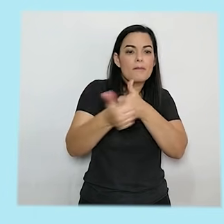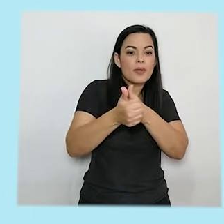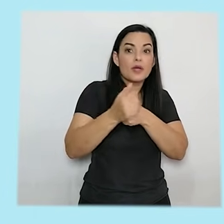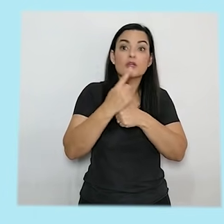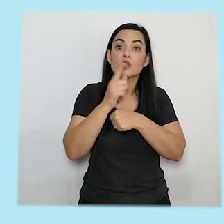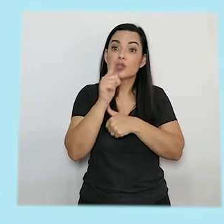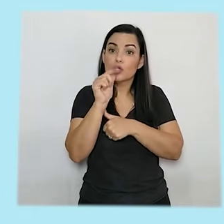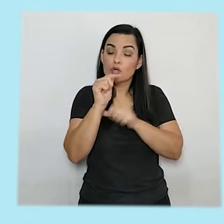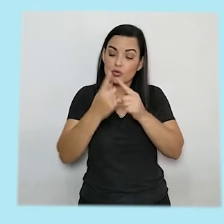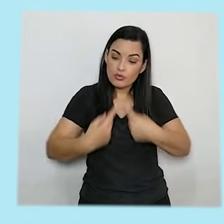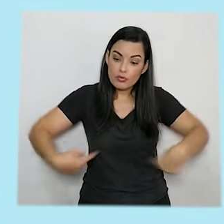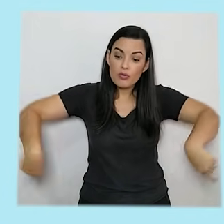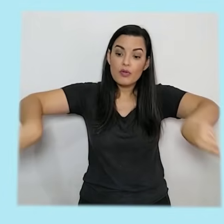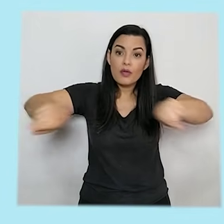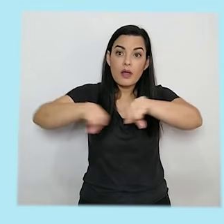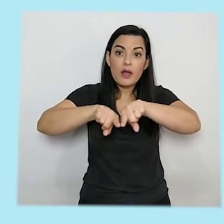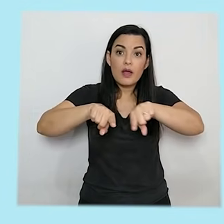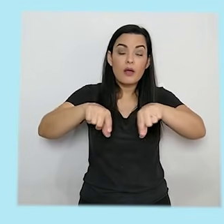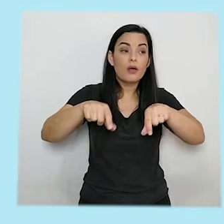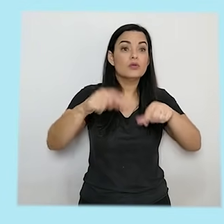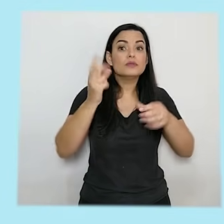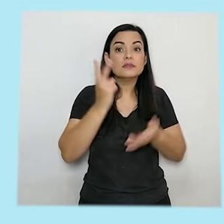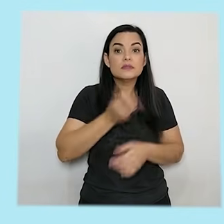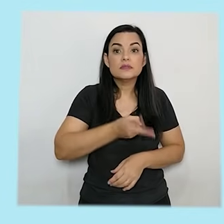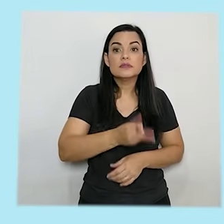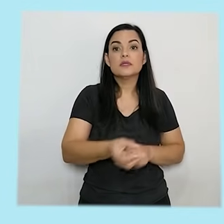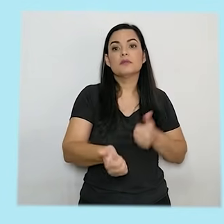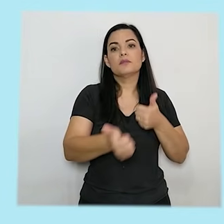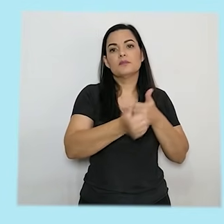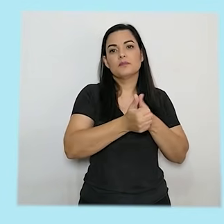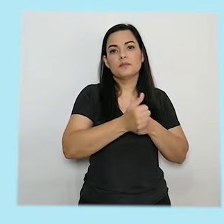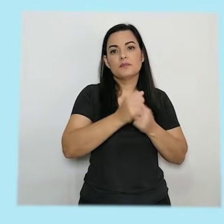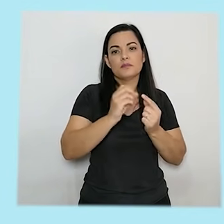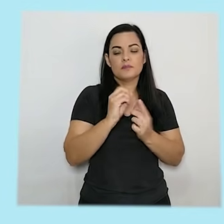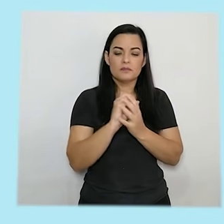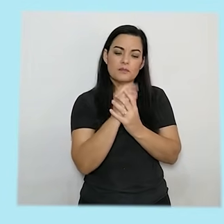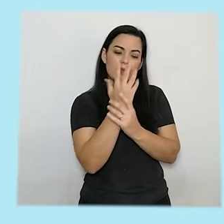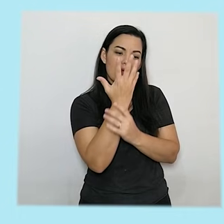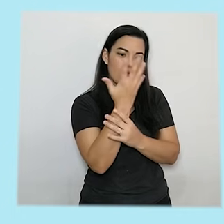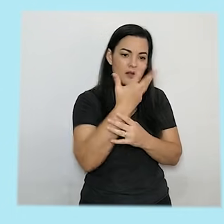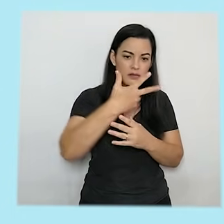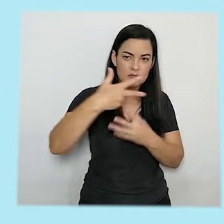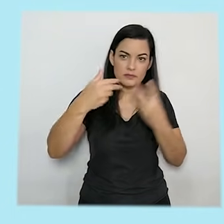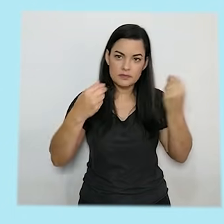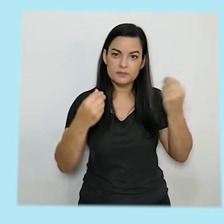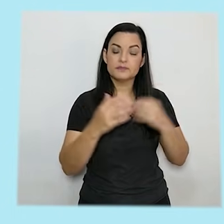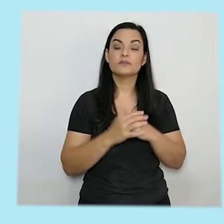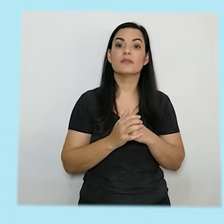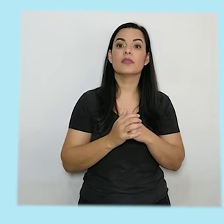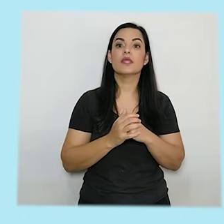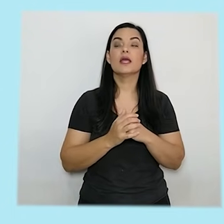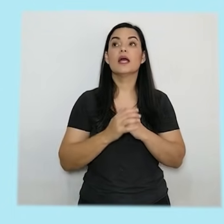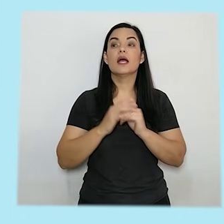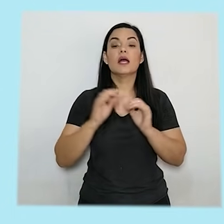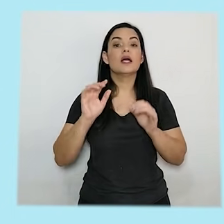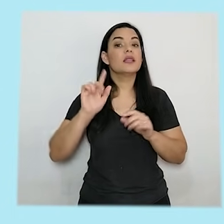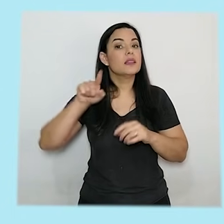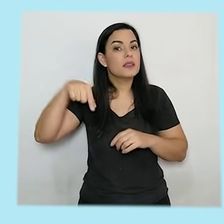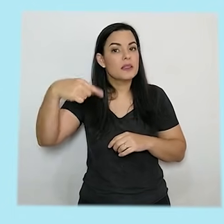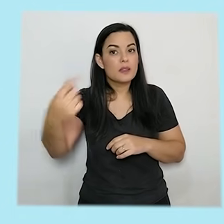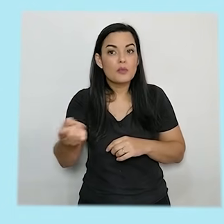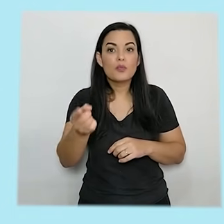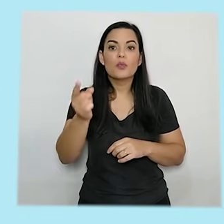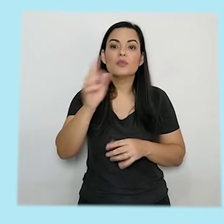seca. Finalmente, a primavera derrotou o inverno. Lá no alto,